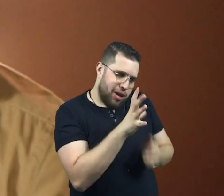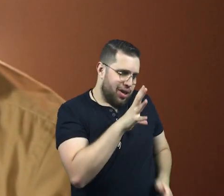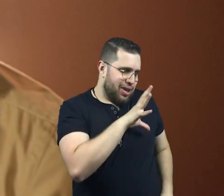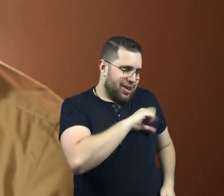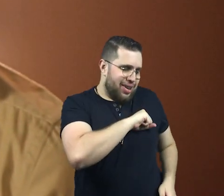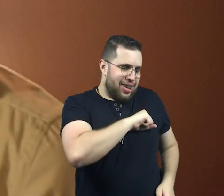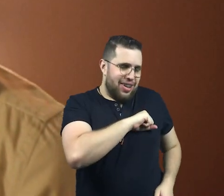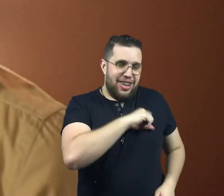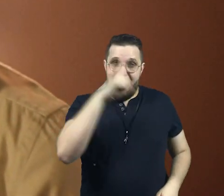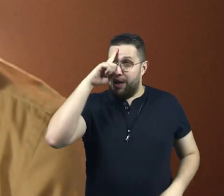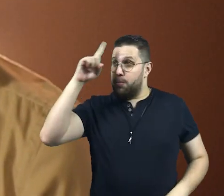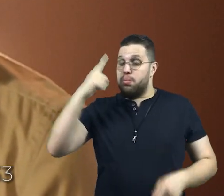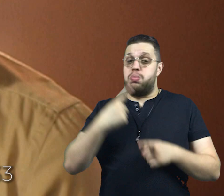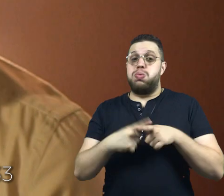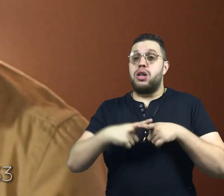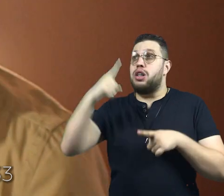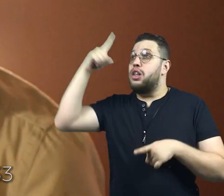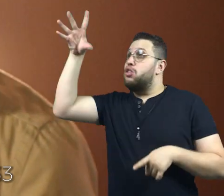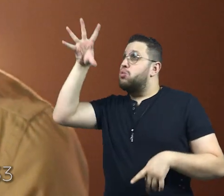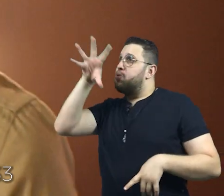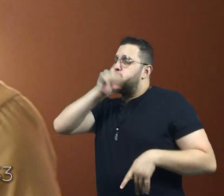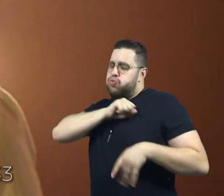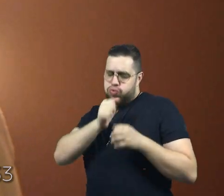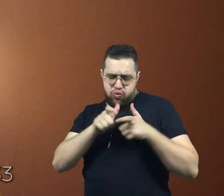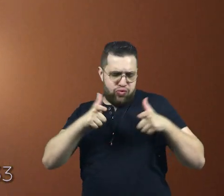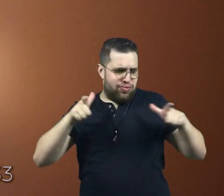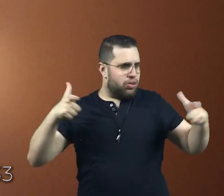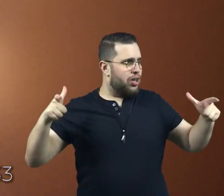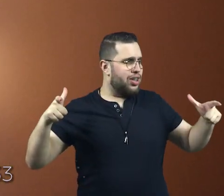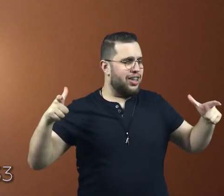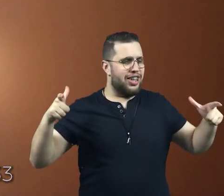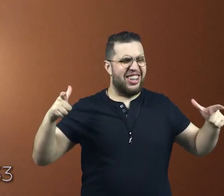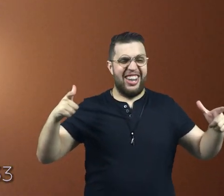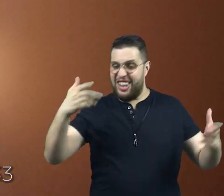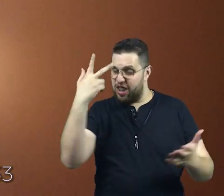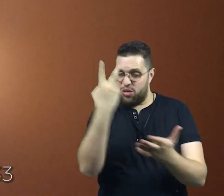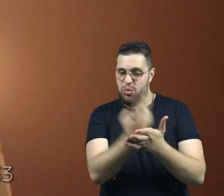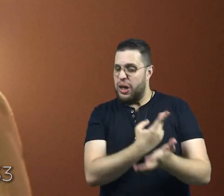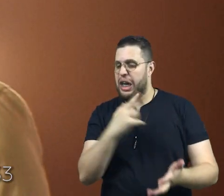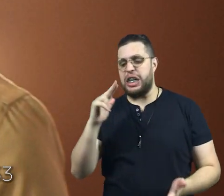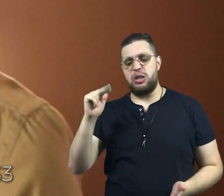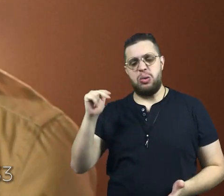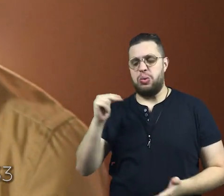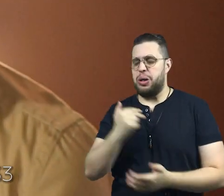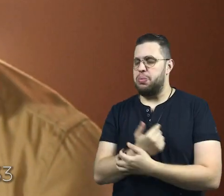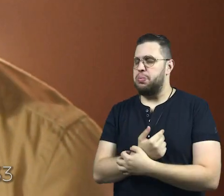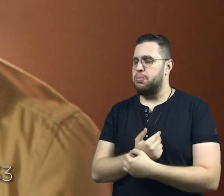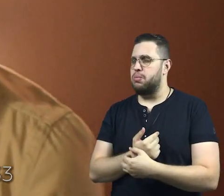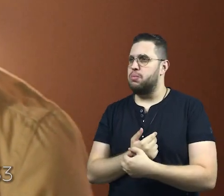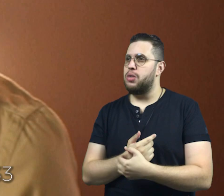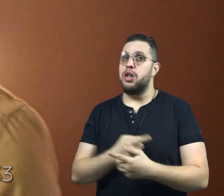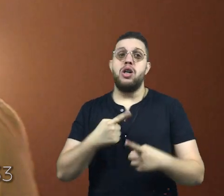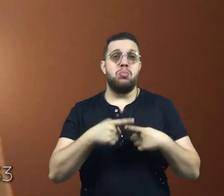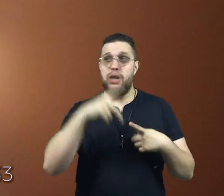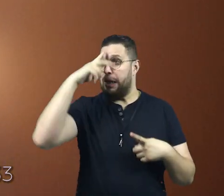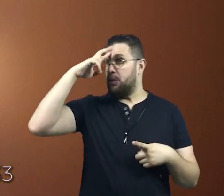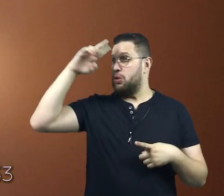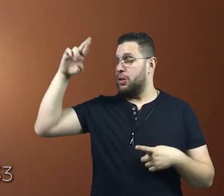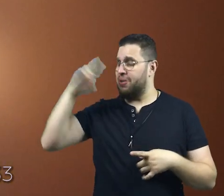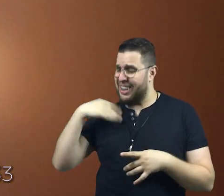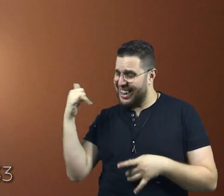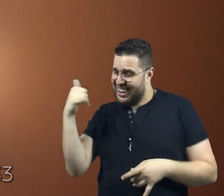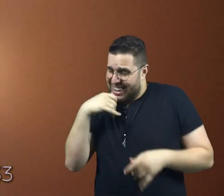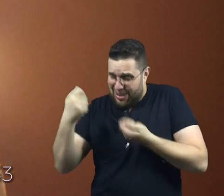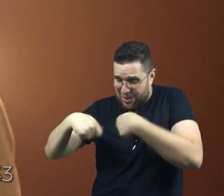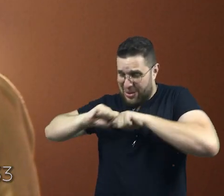seu amor infalível, porque não é do seu agrado trazer aflição e tristeza aos filhos dos